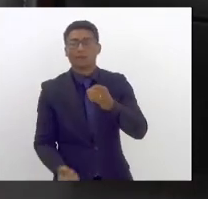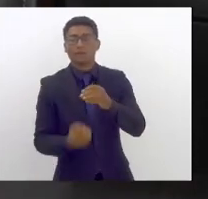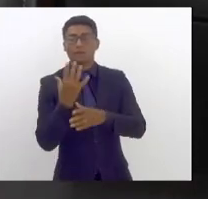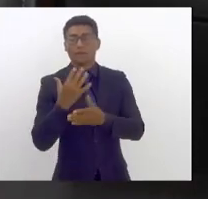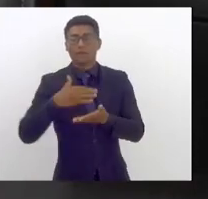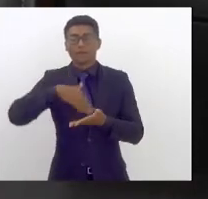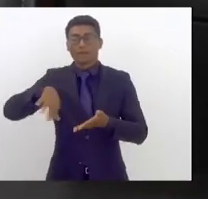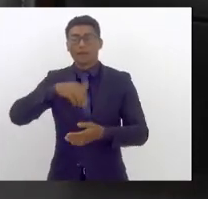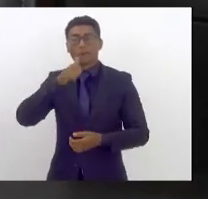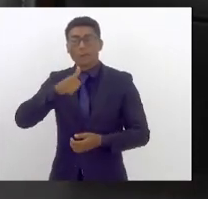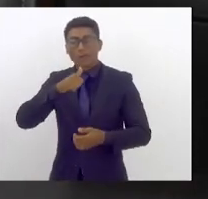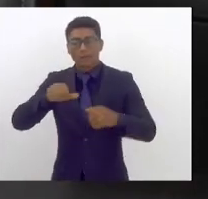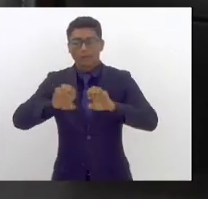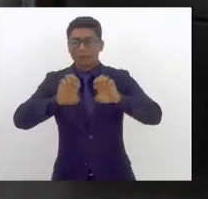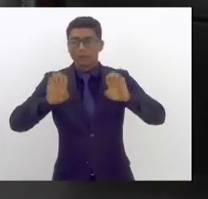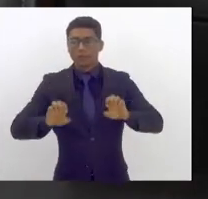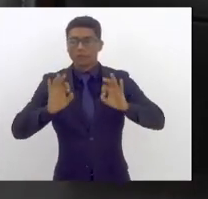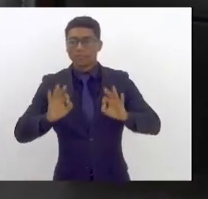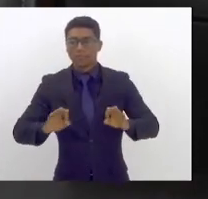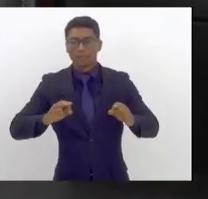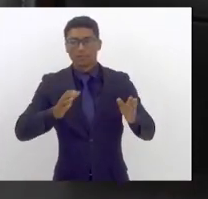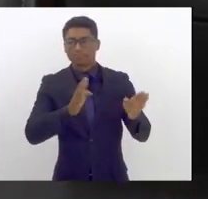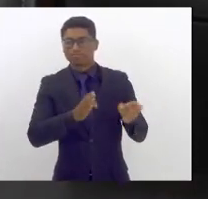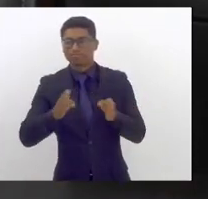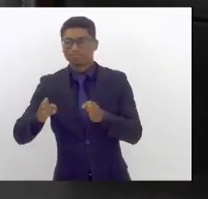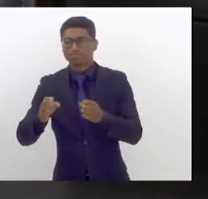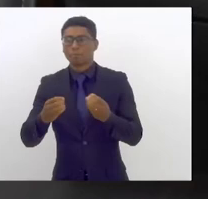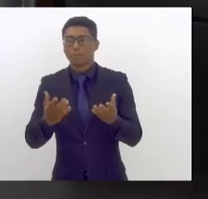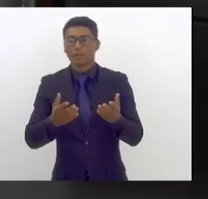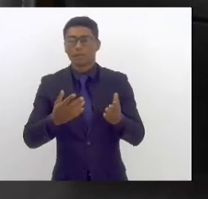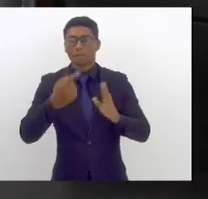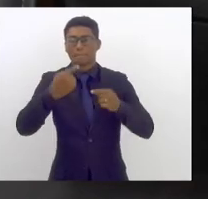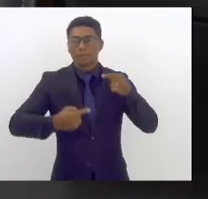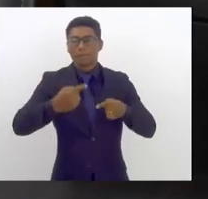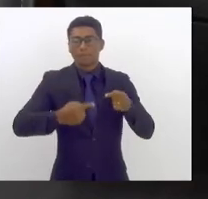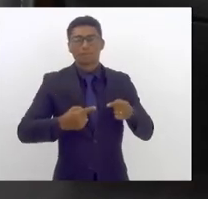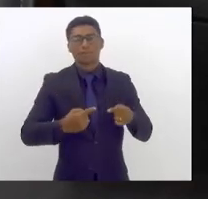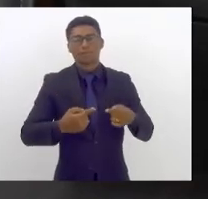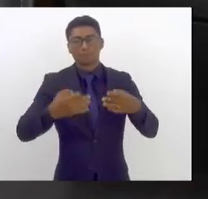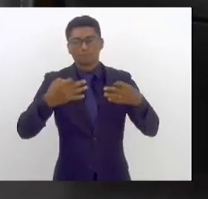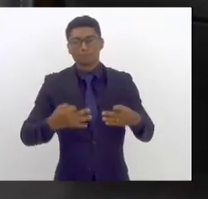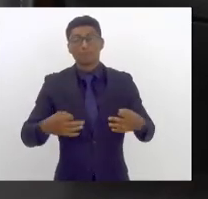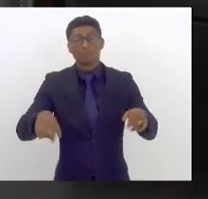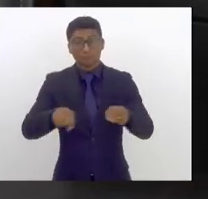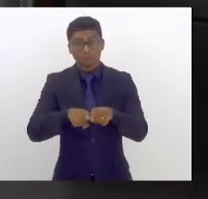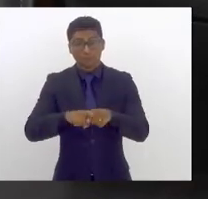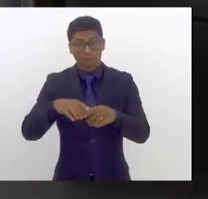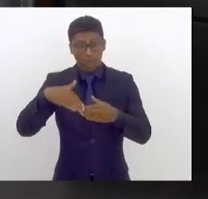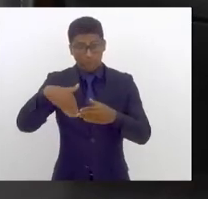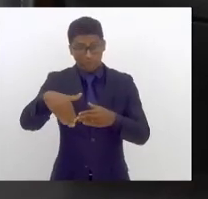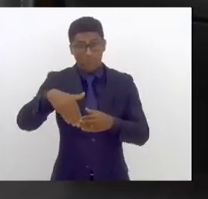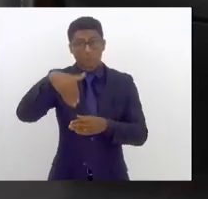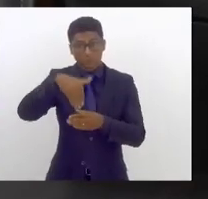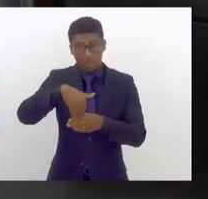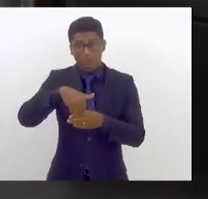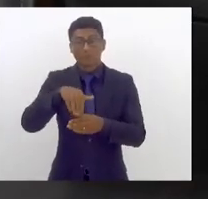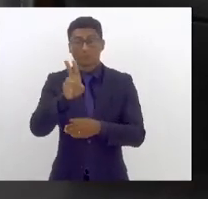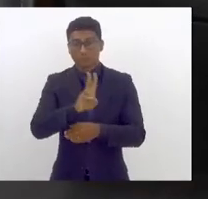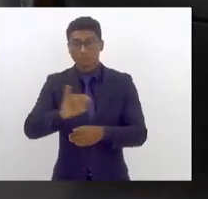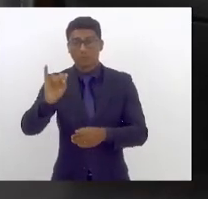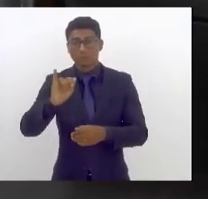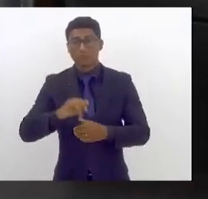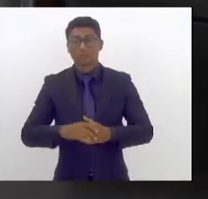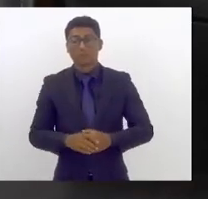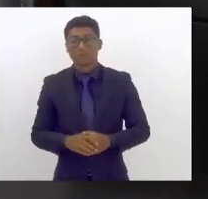e bem estruturada para que as políticas tenham o melhor andamento e anunciar também que a gente vai votar aqui vai trazido aqui em breve ainda